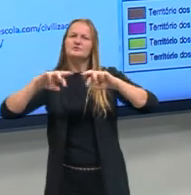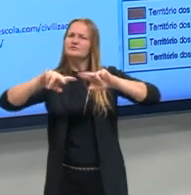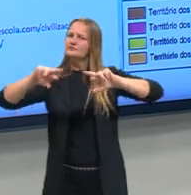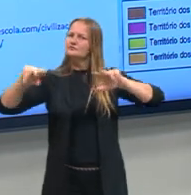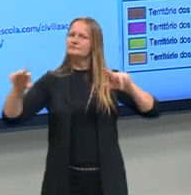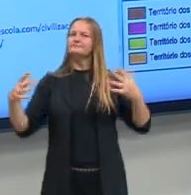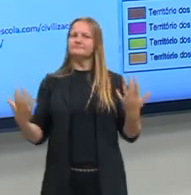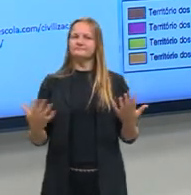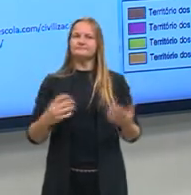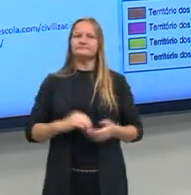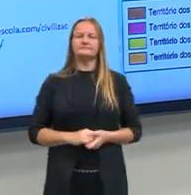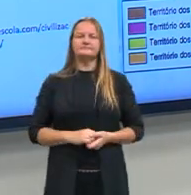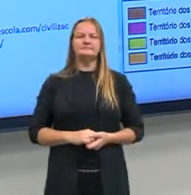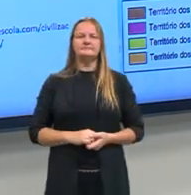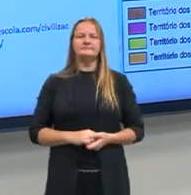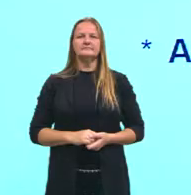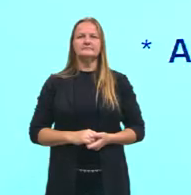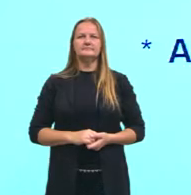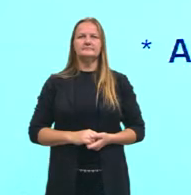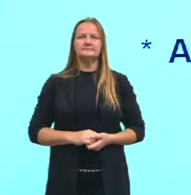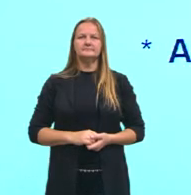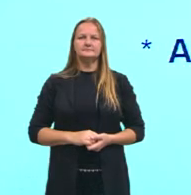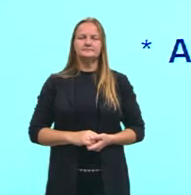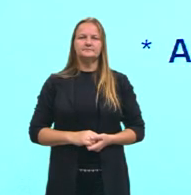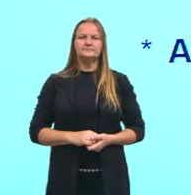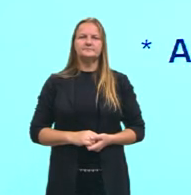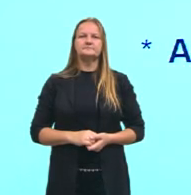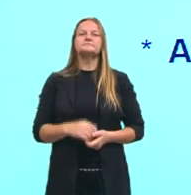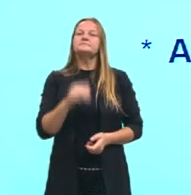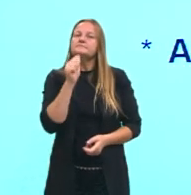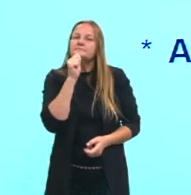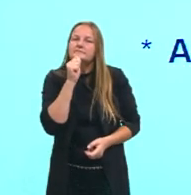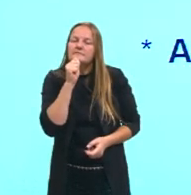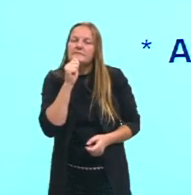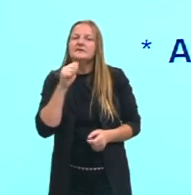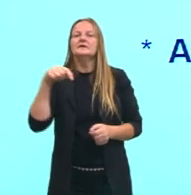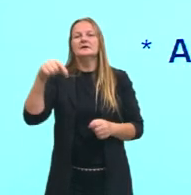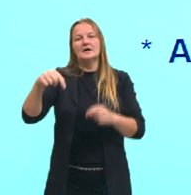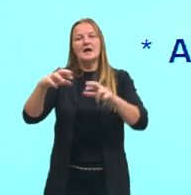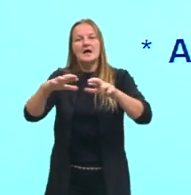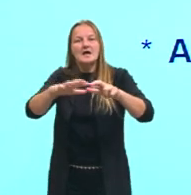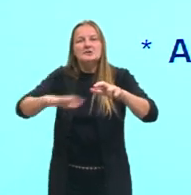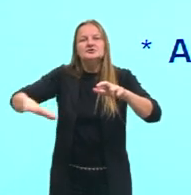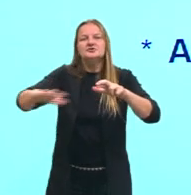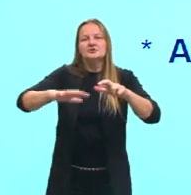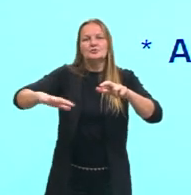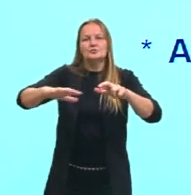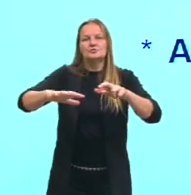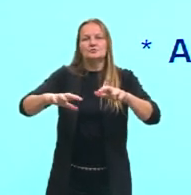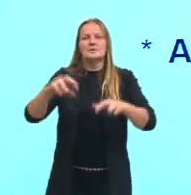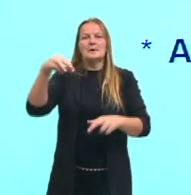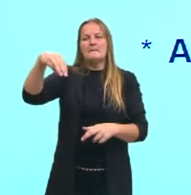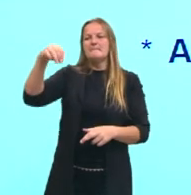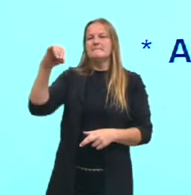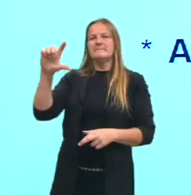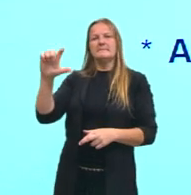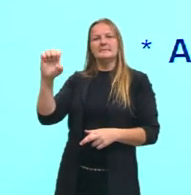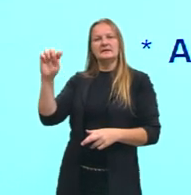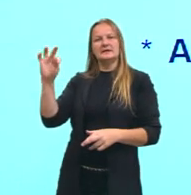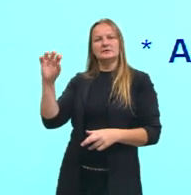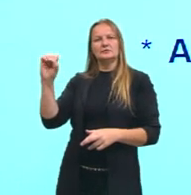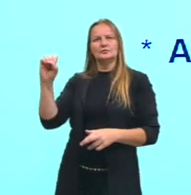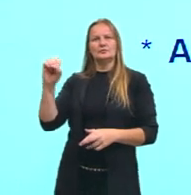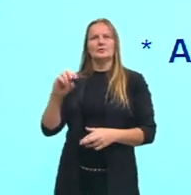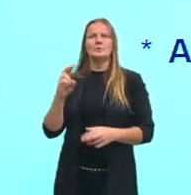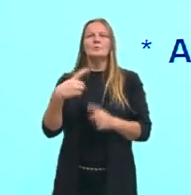Nessas questões todas muito bem e ainda na região de Mileto nessa região aqui outra coisa que uma casa de vocês né eles